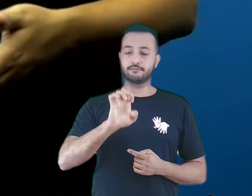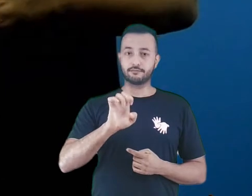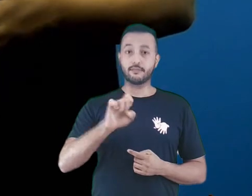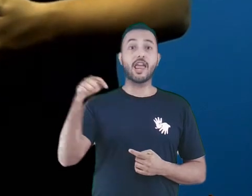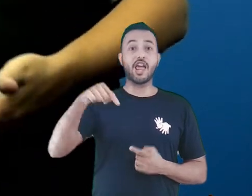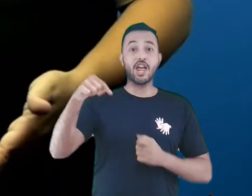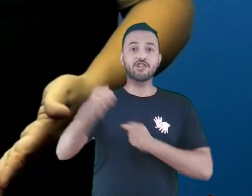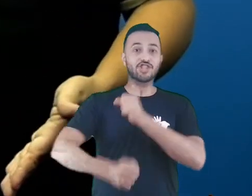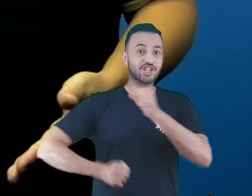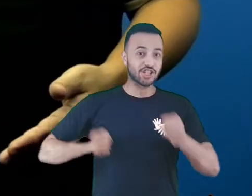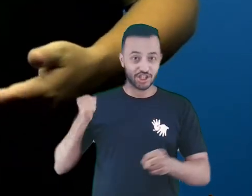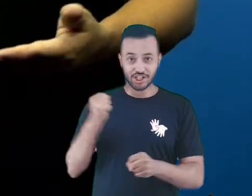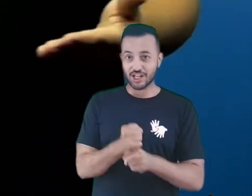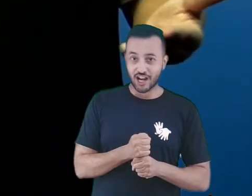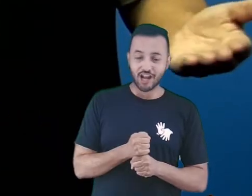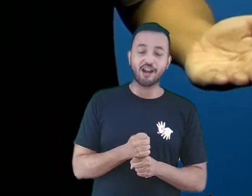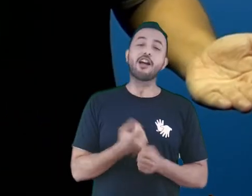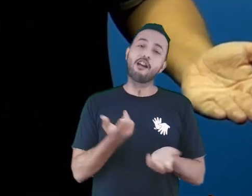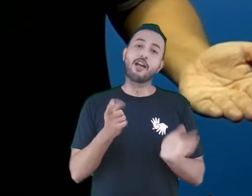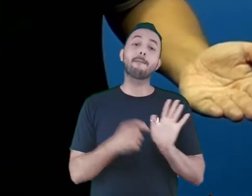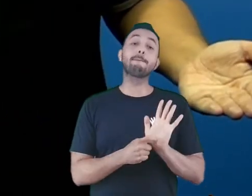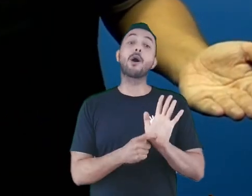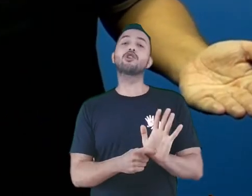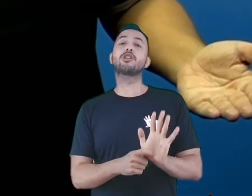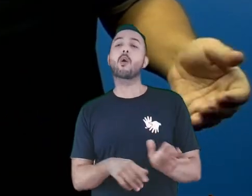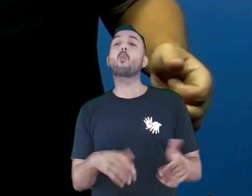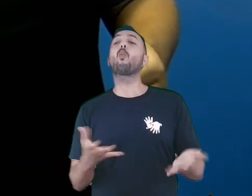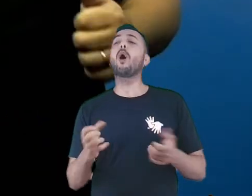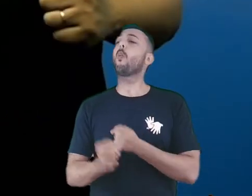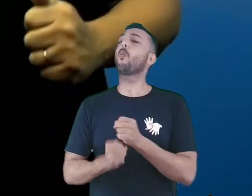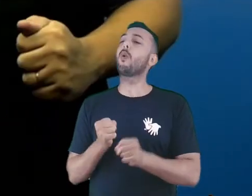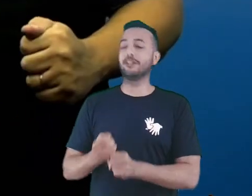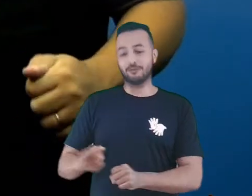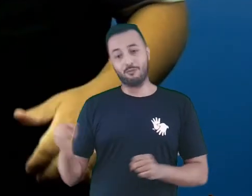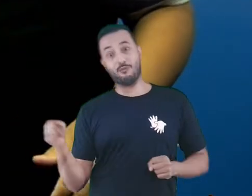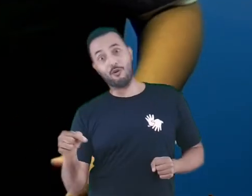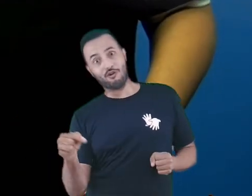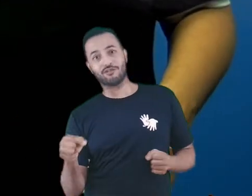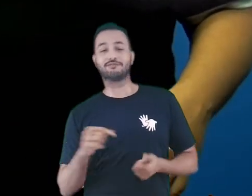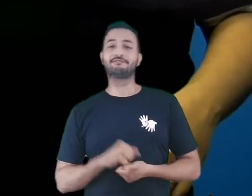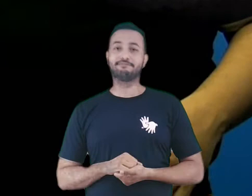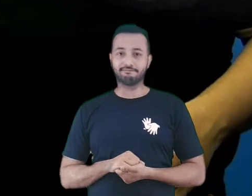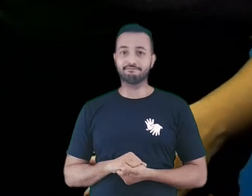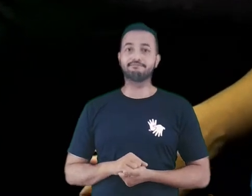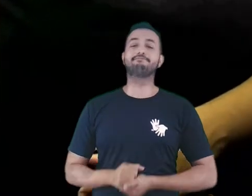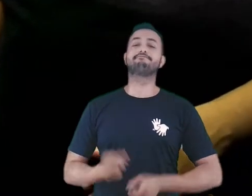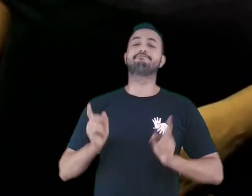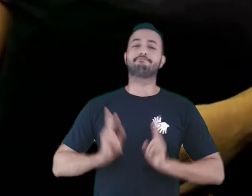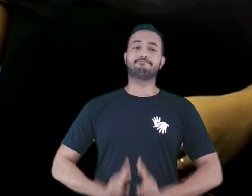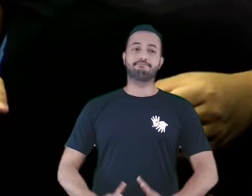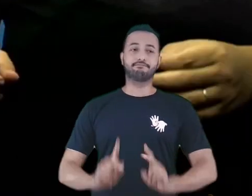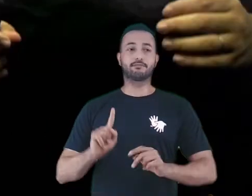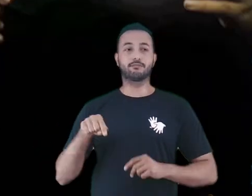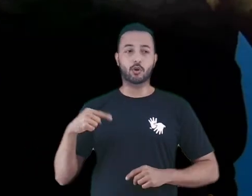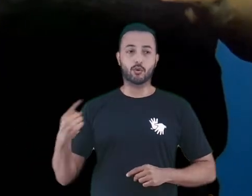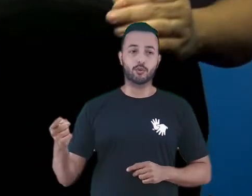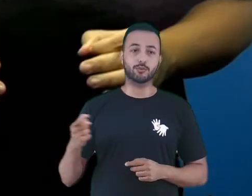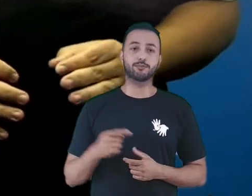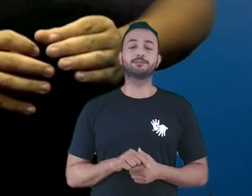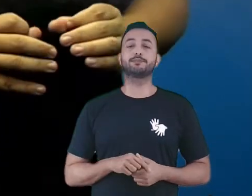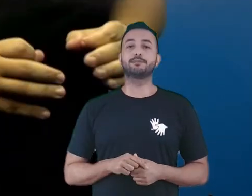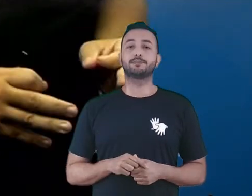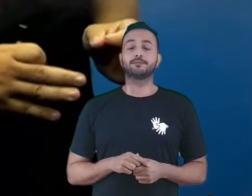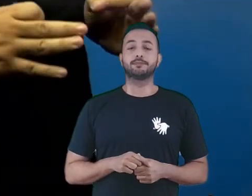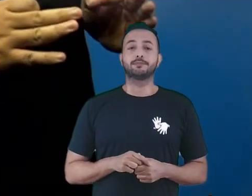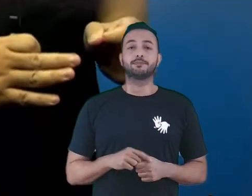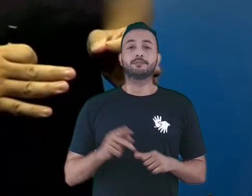eu estou demonstrando, né? Fazendo uma demonstração. Tá bom? Vamos para o próximo. Os